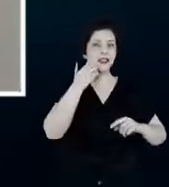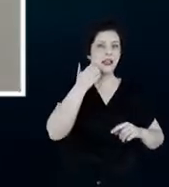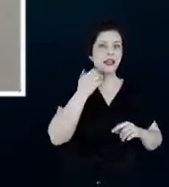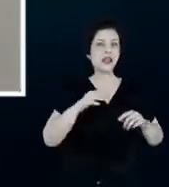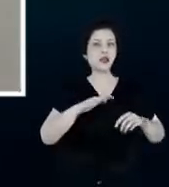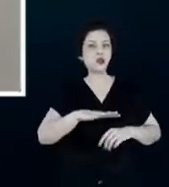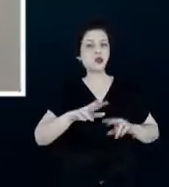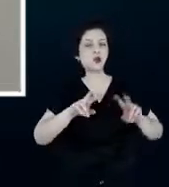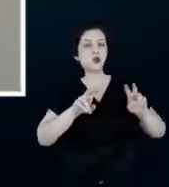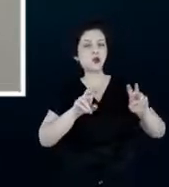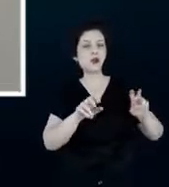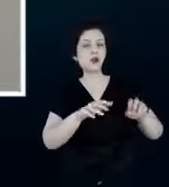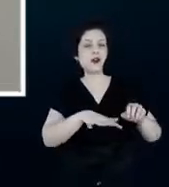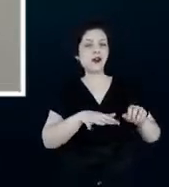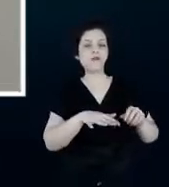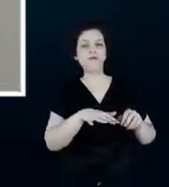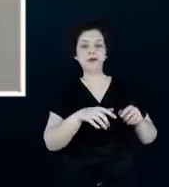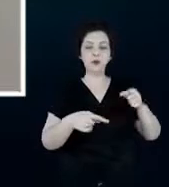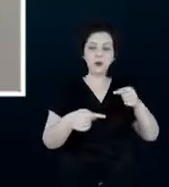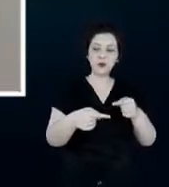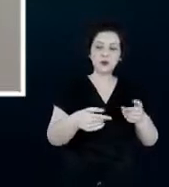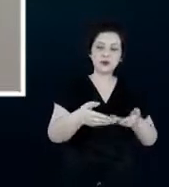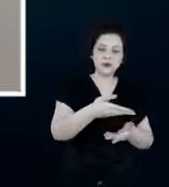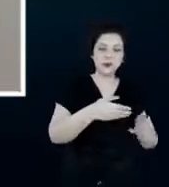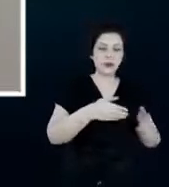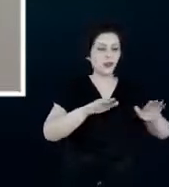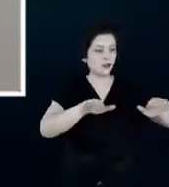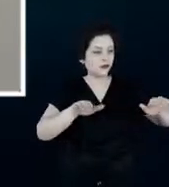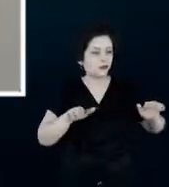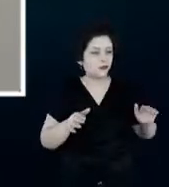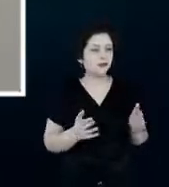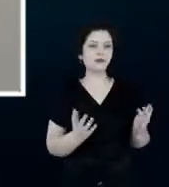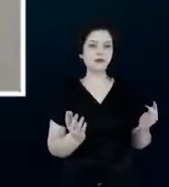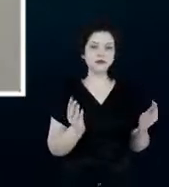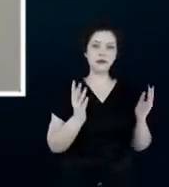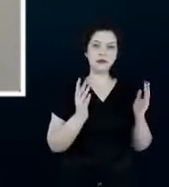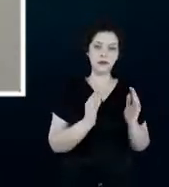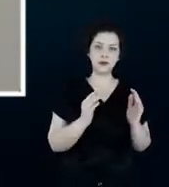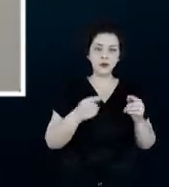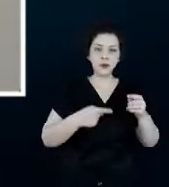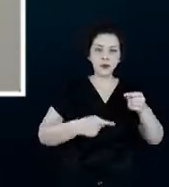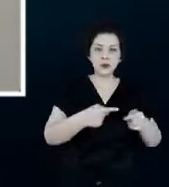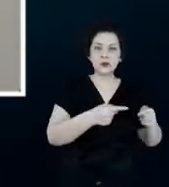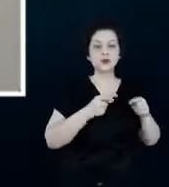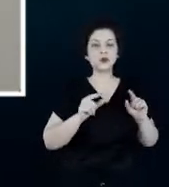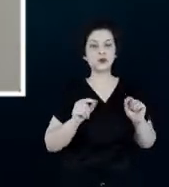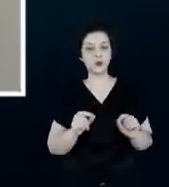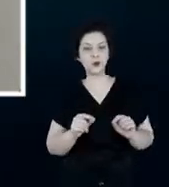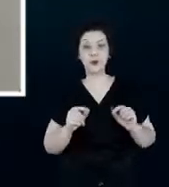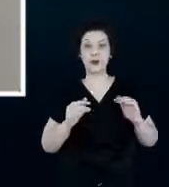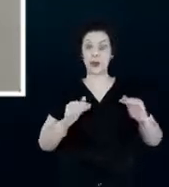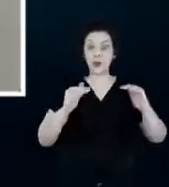setor de energia. E aí a gente está discutindo, né, em